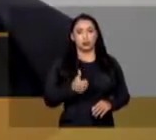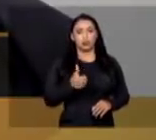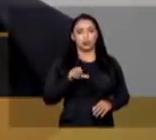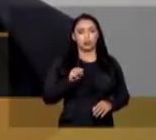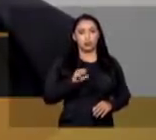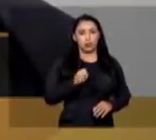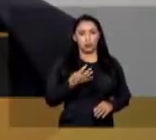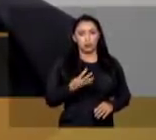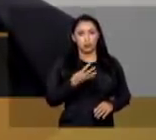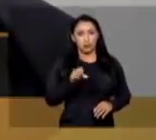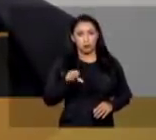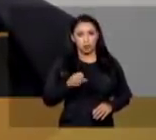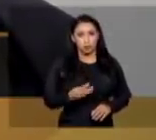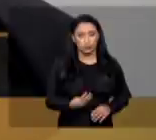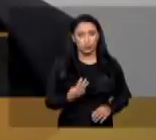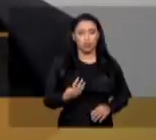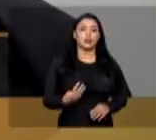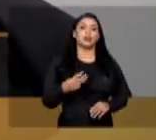184.496,